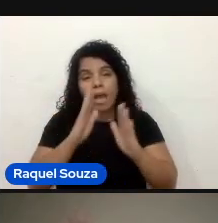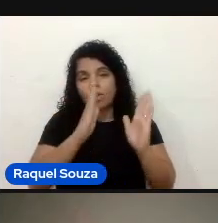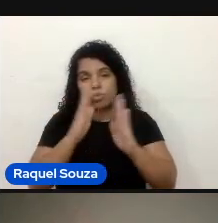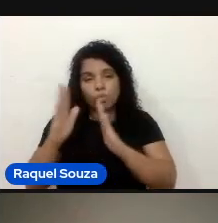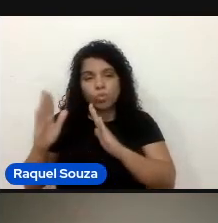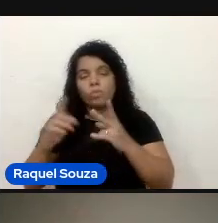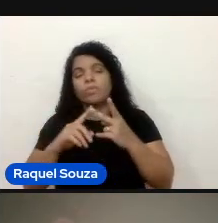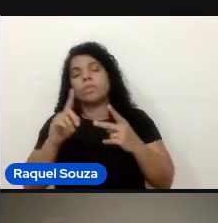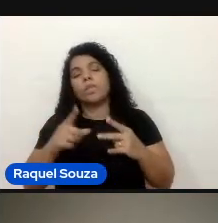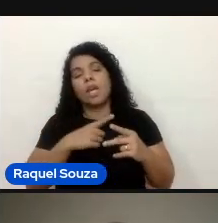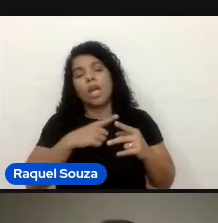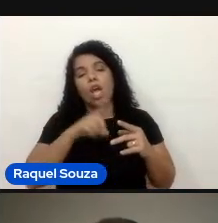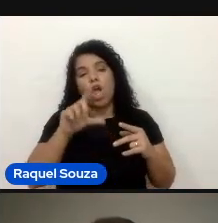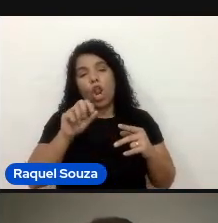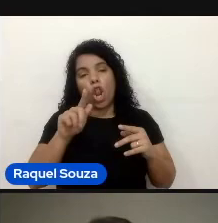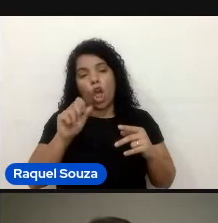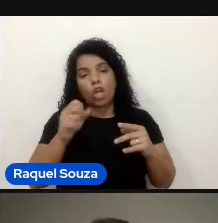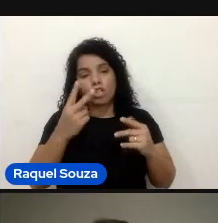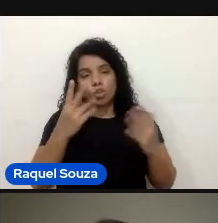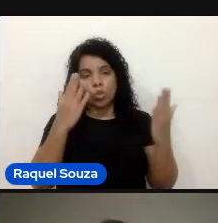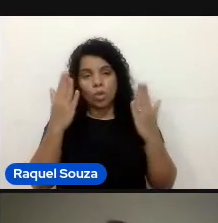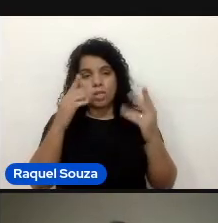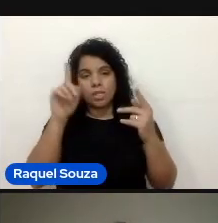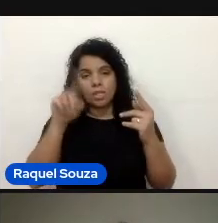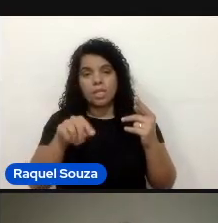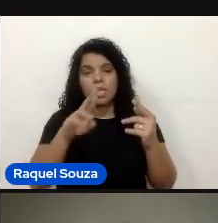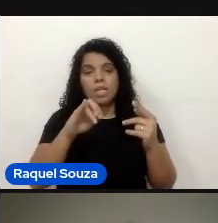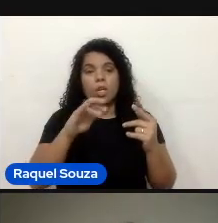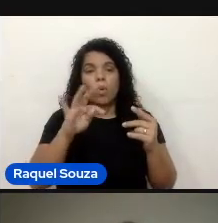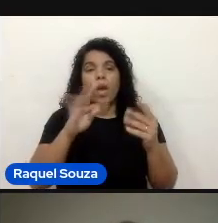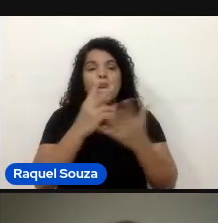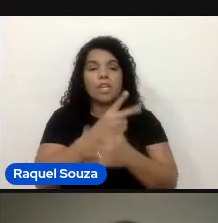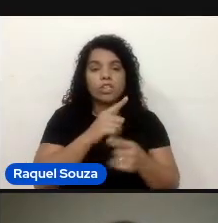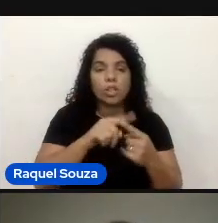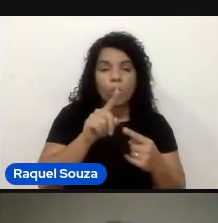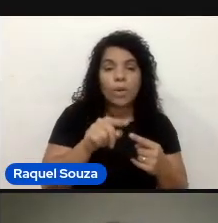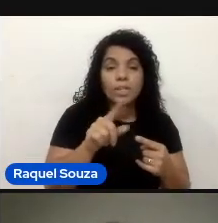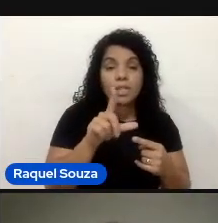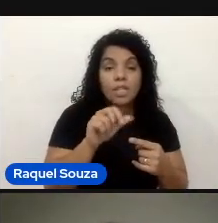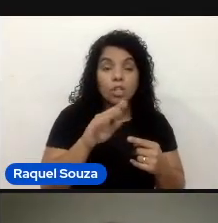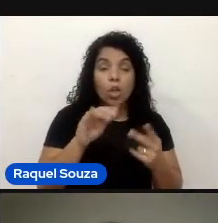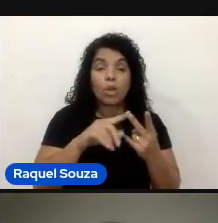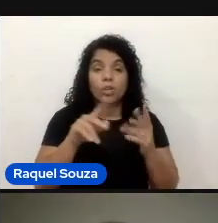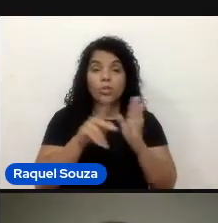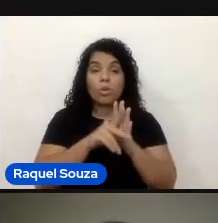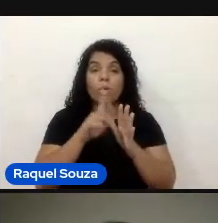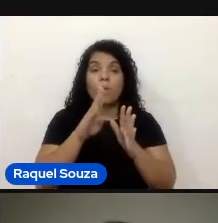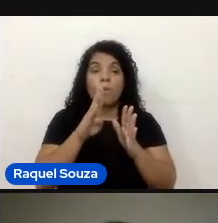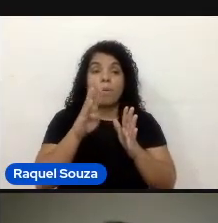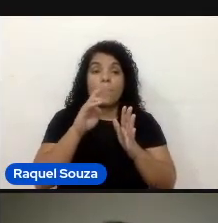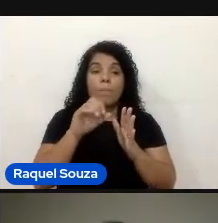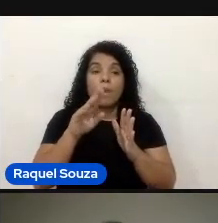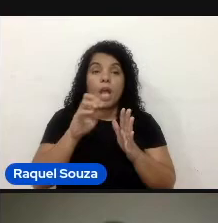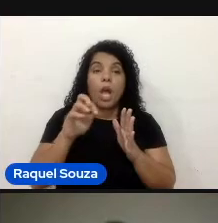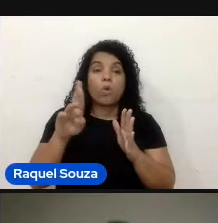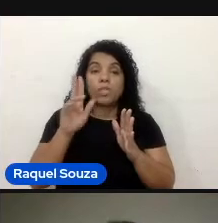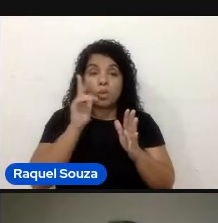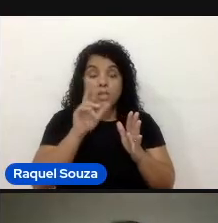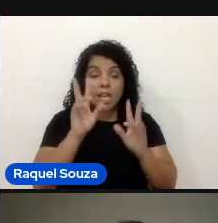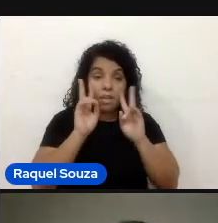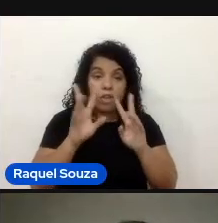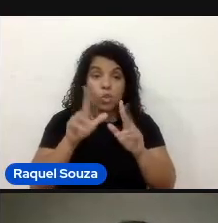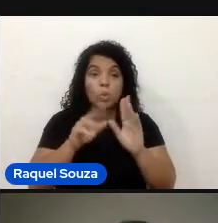dos eventos, dos requests que estão acontecendo, com o log do browser, consegue ver tudo na mesma hora. Além